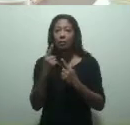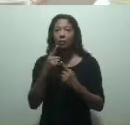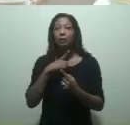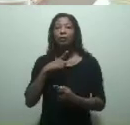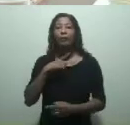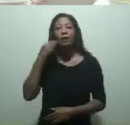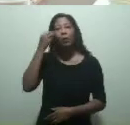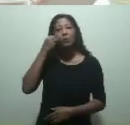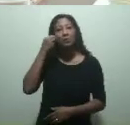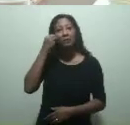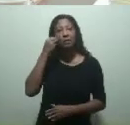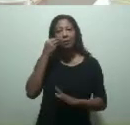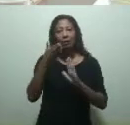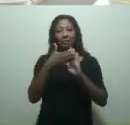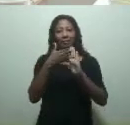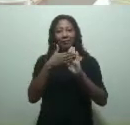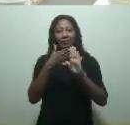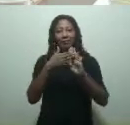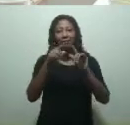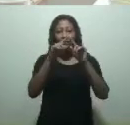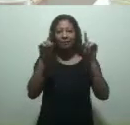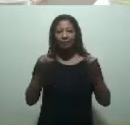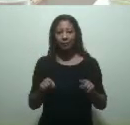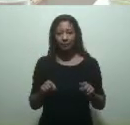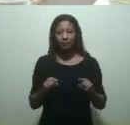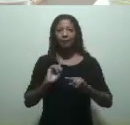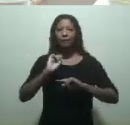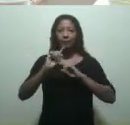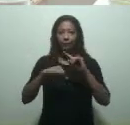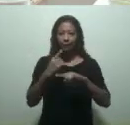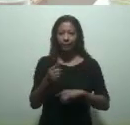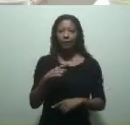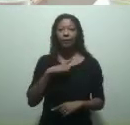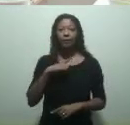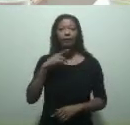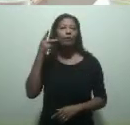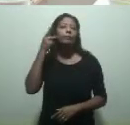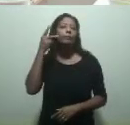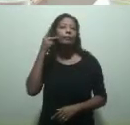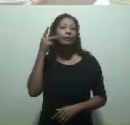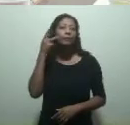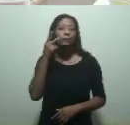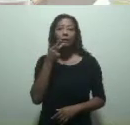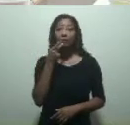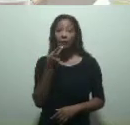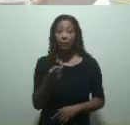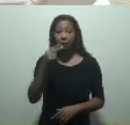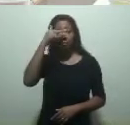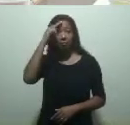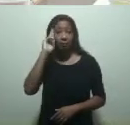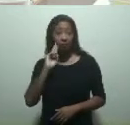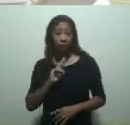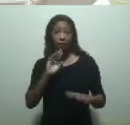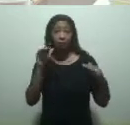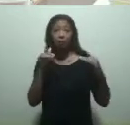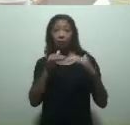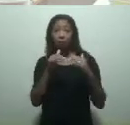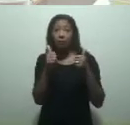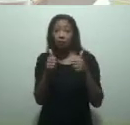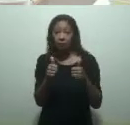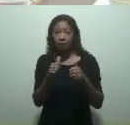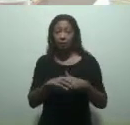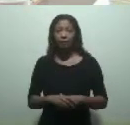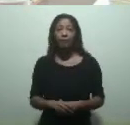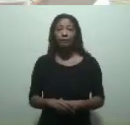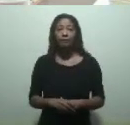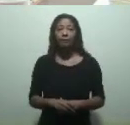o projeto. Seguiu também em discussão a vereadora Cátia Carvalho de Lima, que comentou sobre as colocações da vereadora Raimunda Nilda.